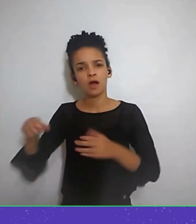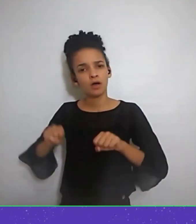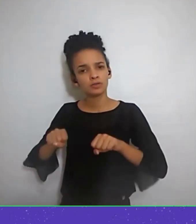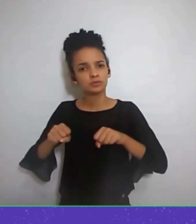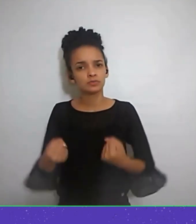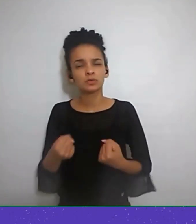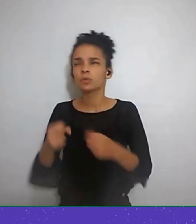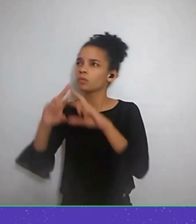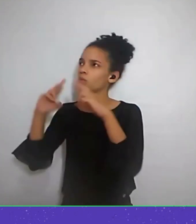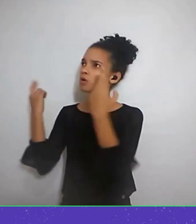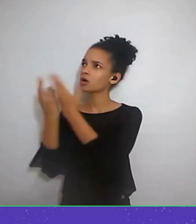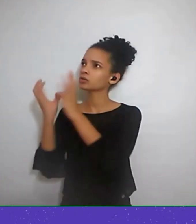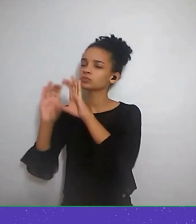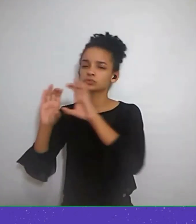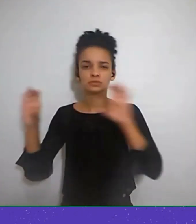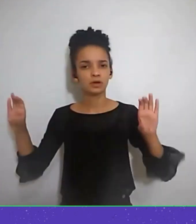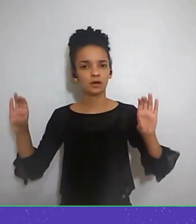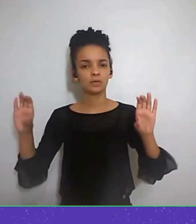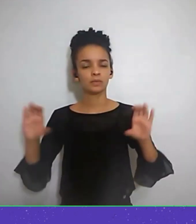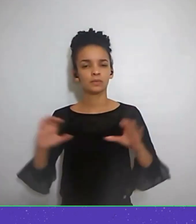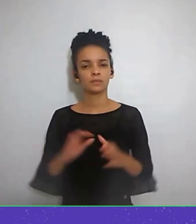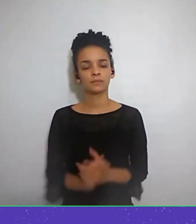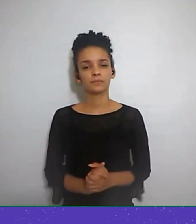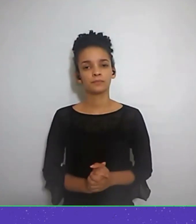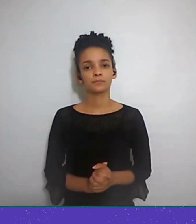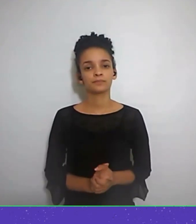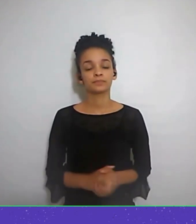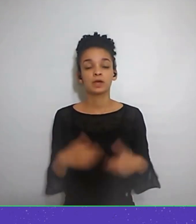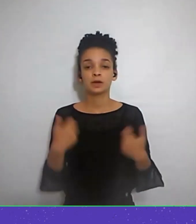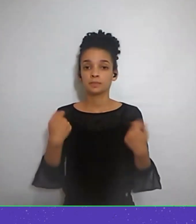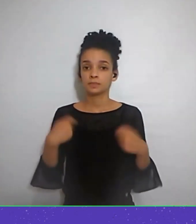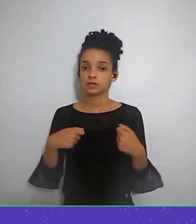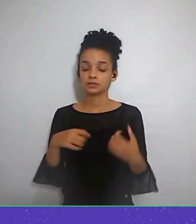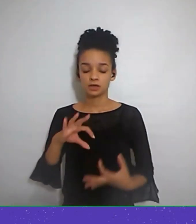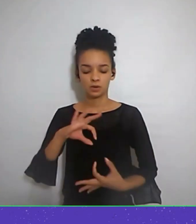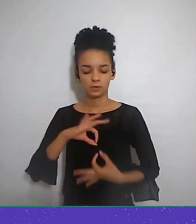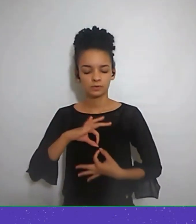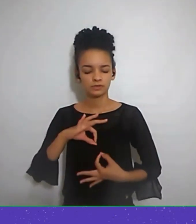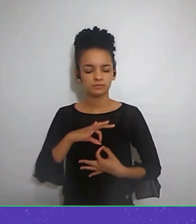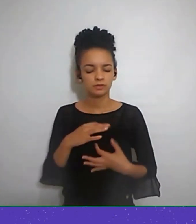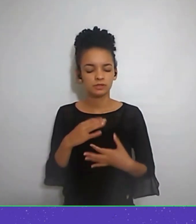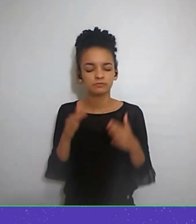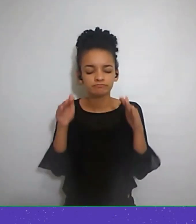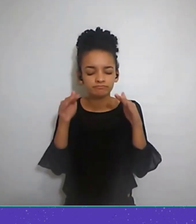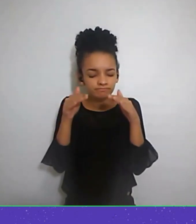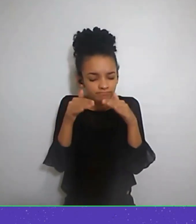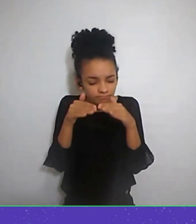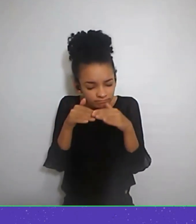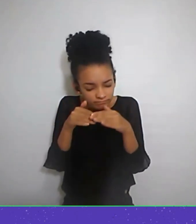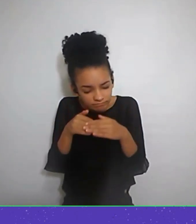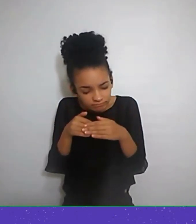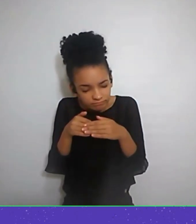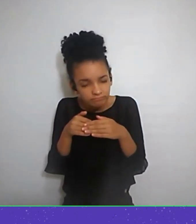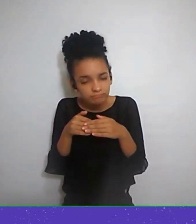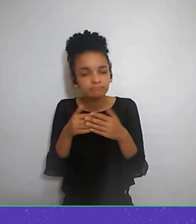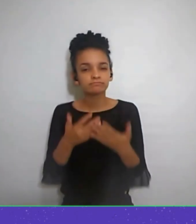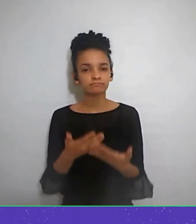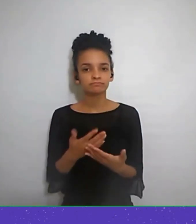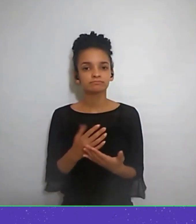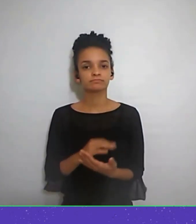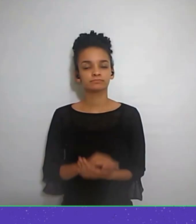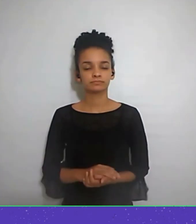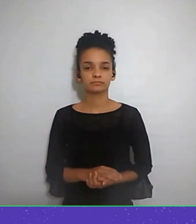só entramos no reino dos céus se tivermos o espírito contrito, humilde, certo? E nós voltamos à